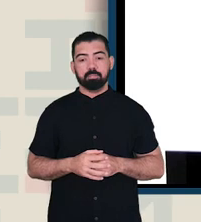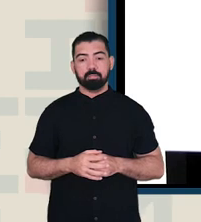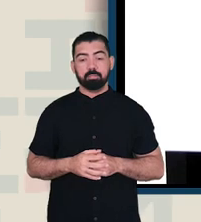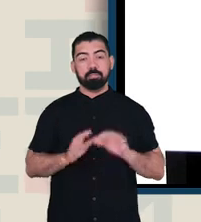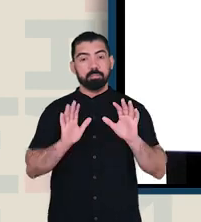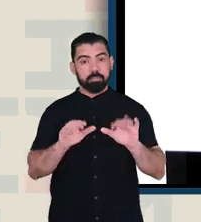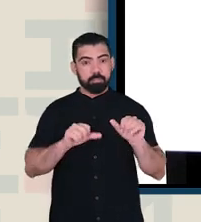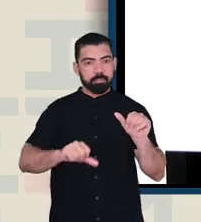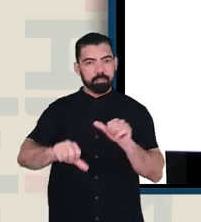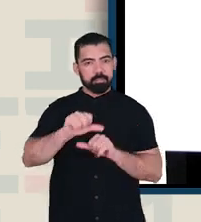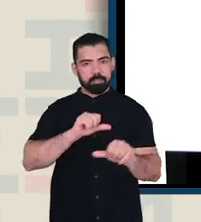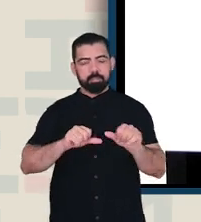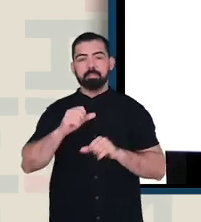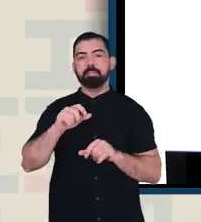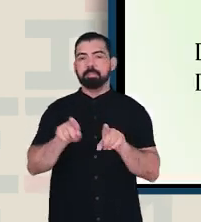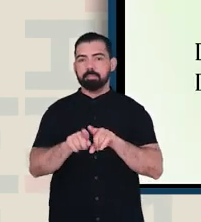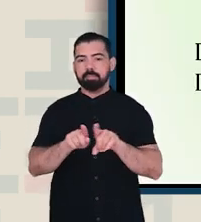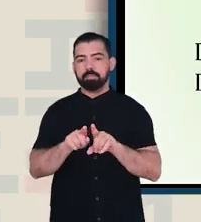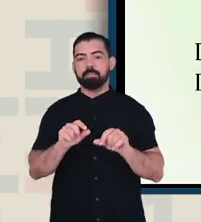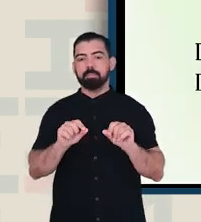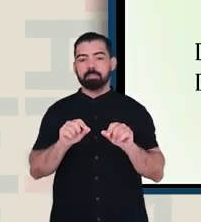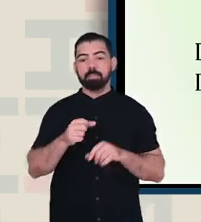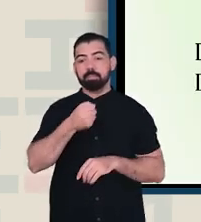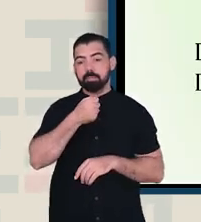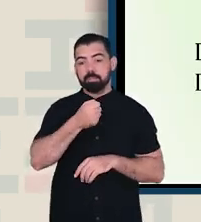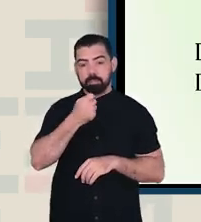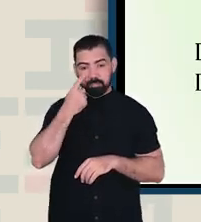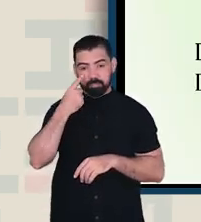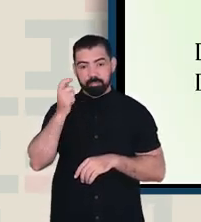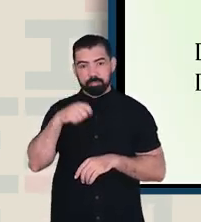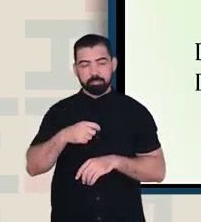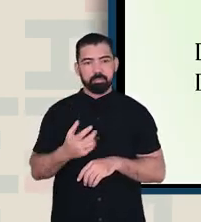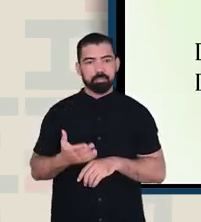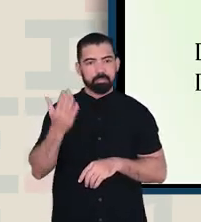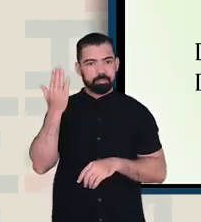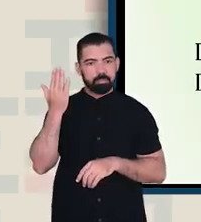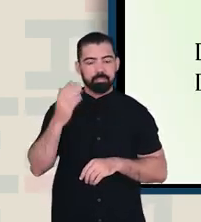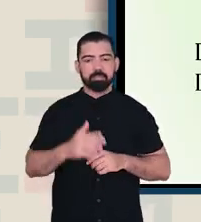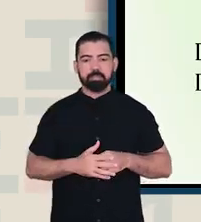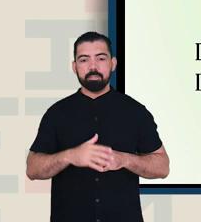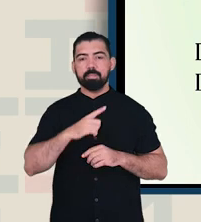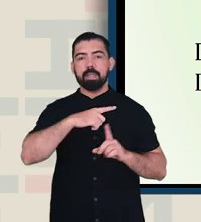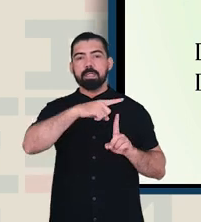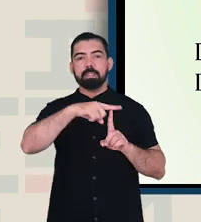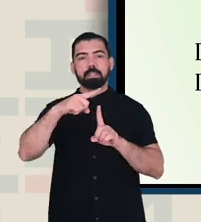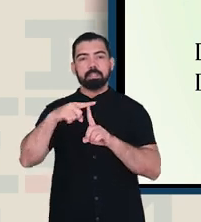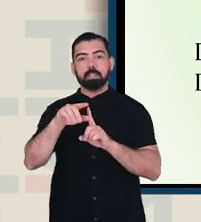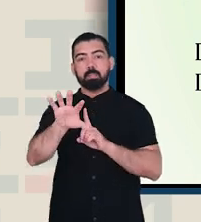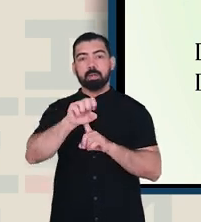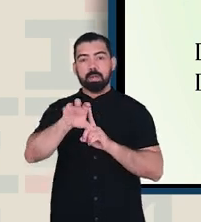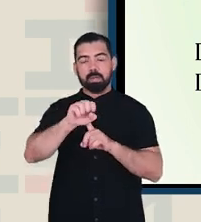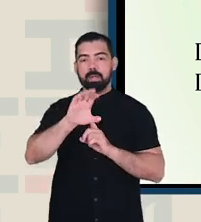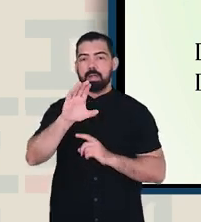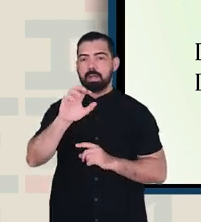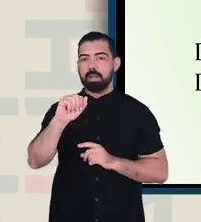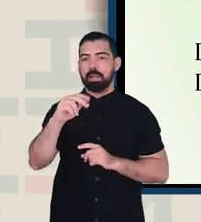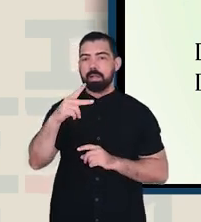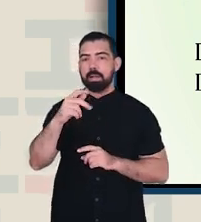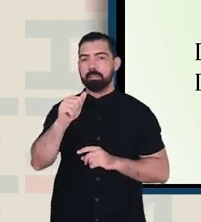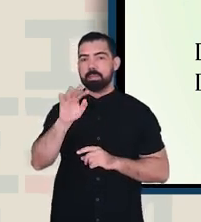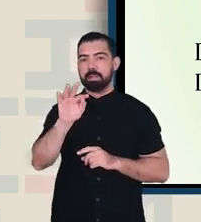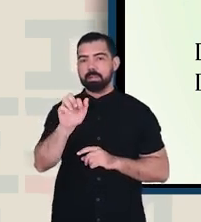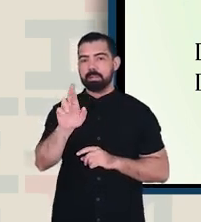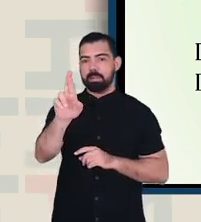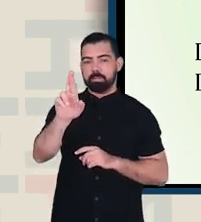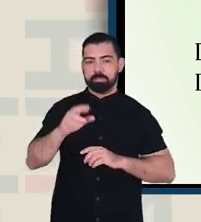por outro lado, também os microfones, eles podem ter o tipo de captação dele, pode ser